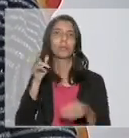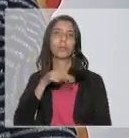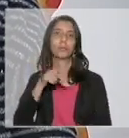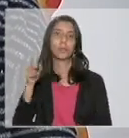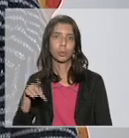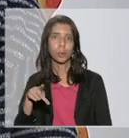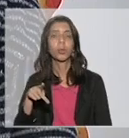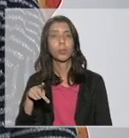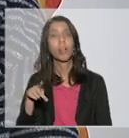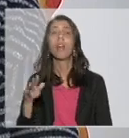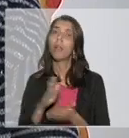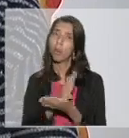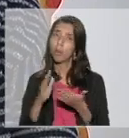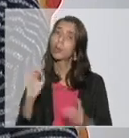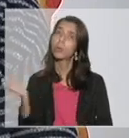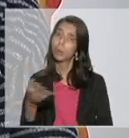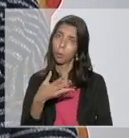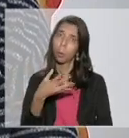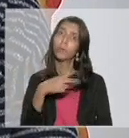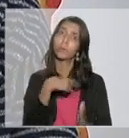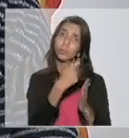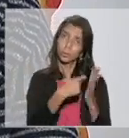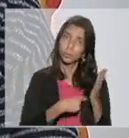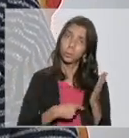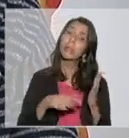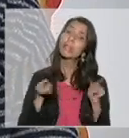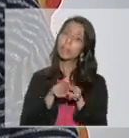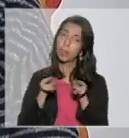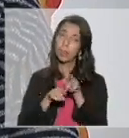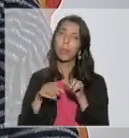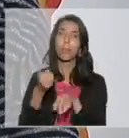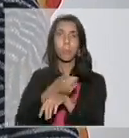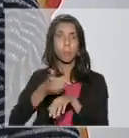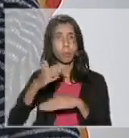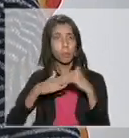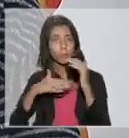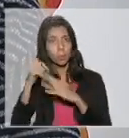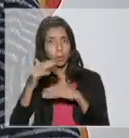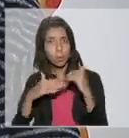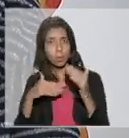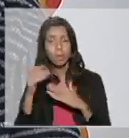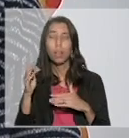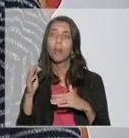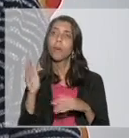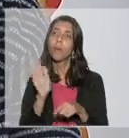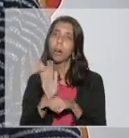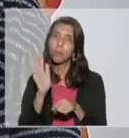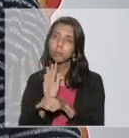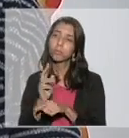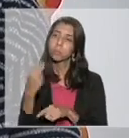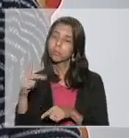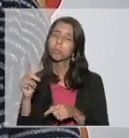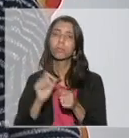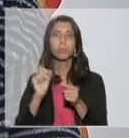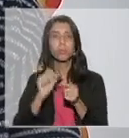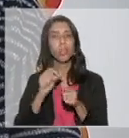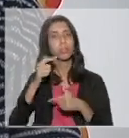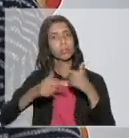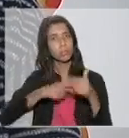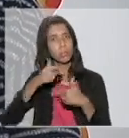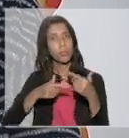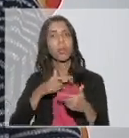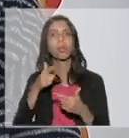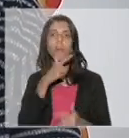muito com neoescritores, novos autores e muito com profissionais na área do mercado editorial, formando mão de obra